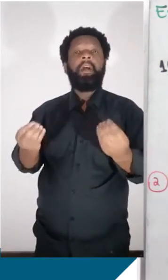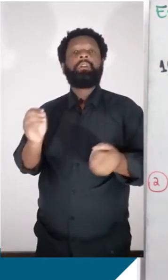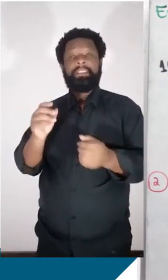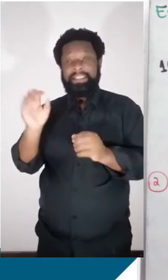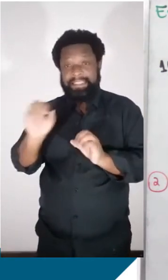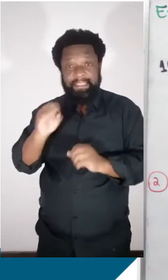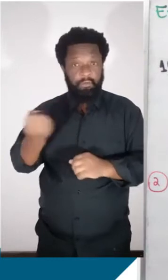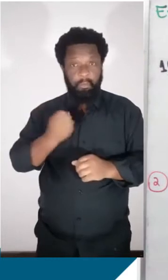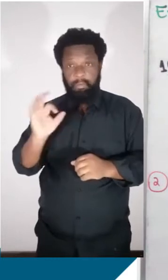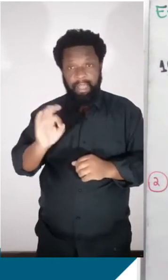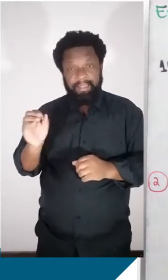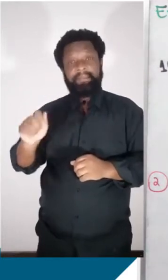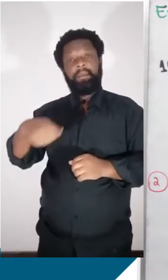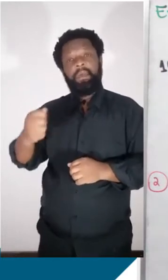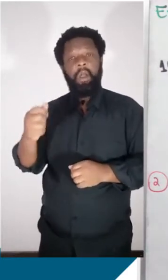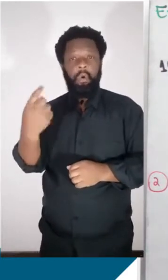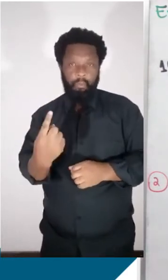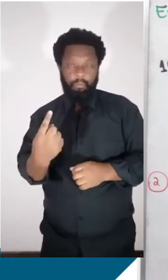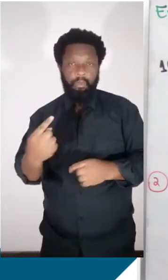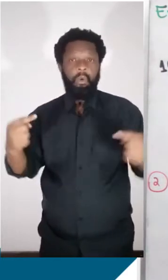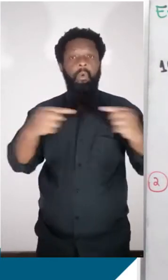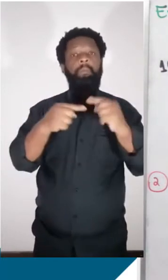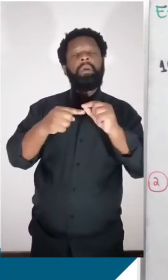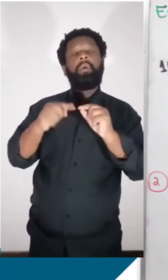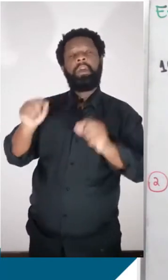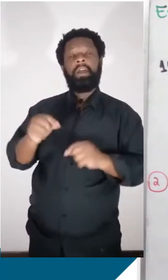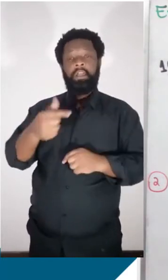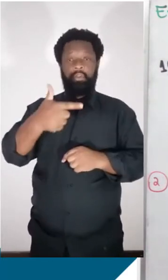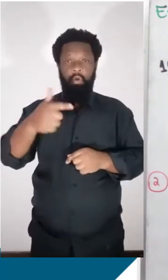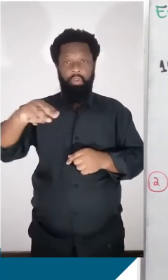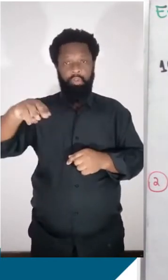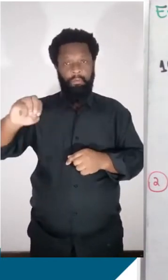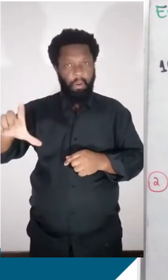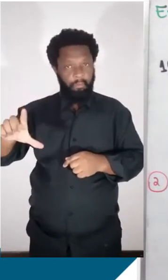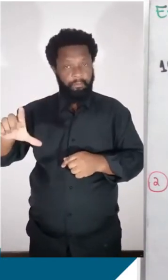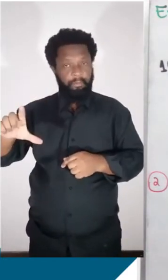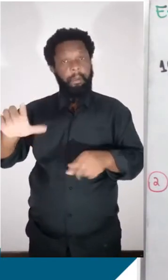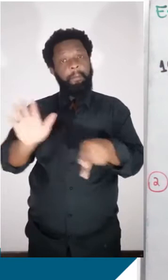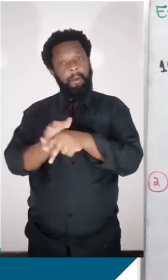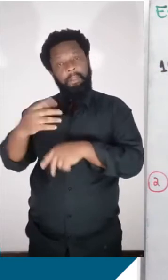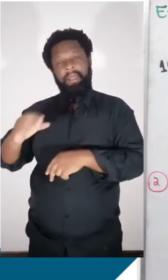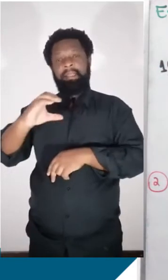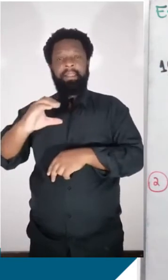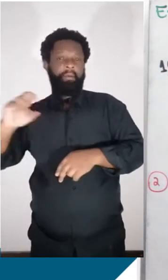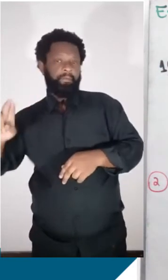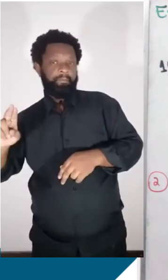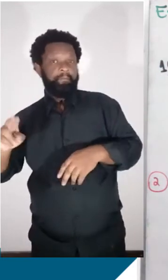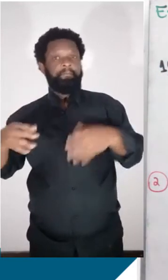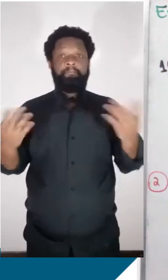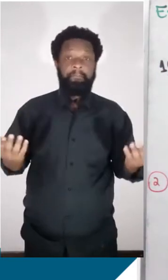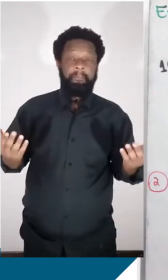aqui. Quando não tem nada, tem 1. Está para 2 mol de Cu. Tá